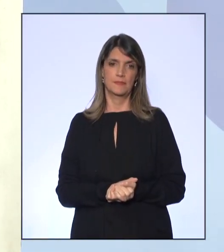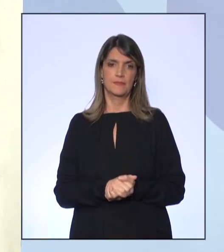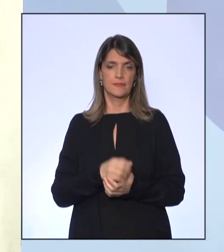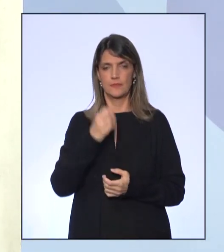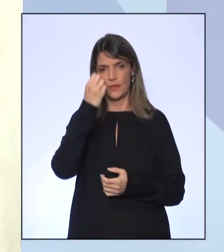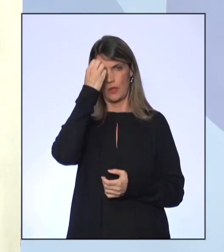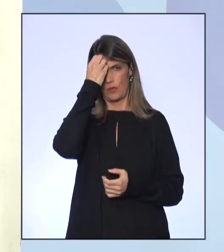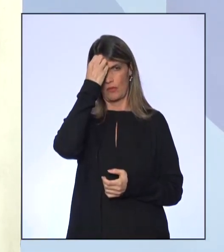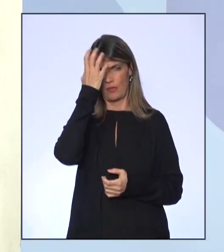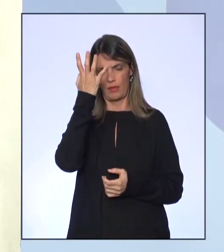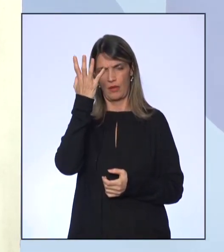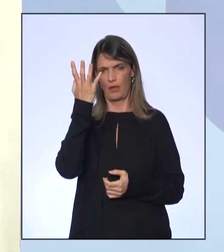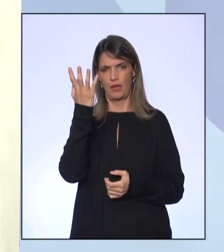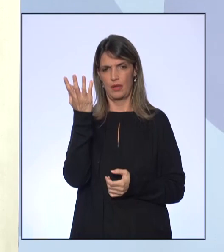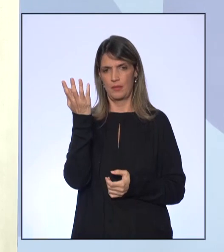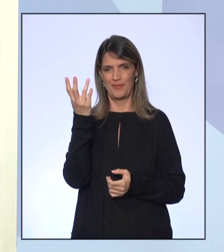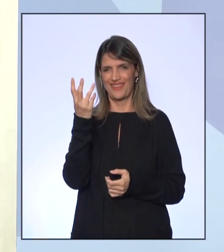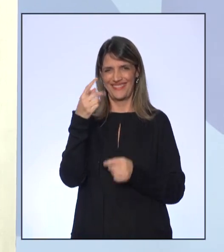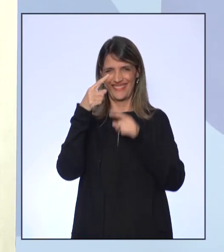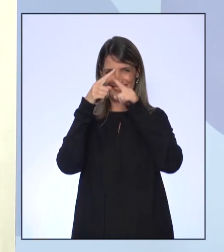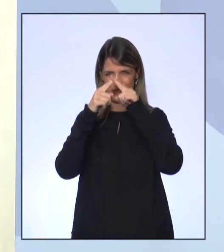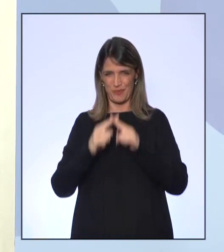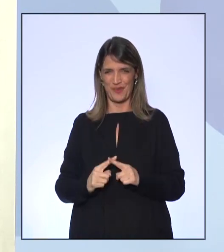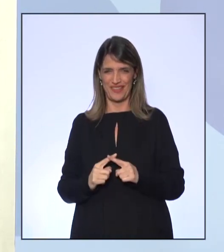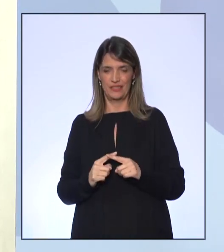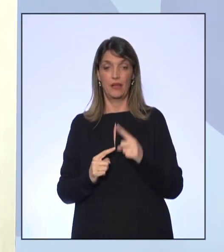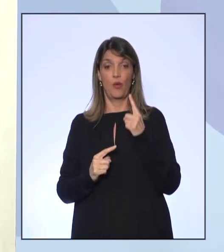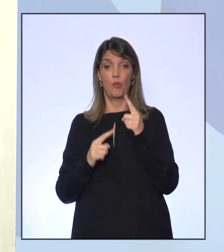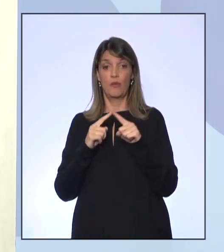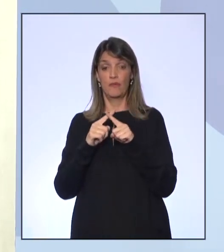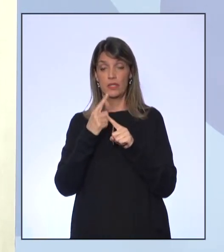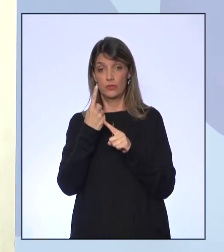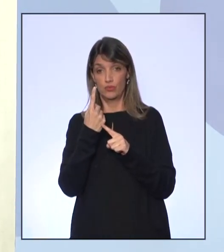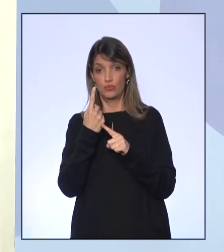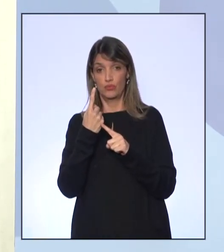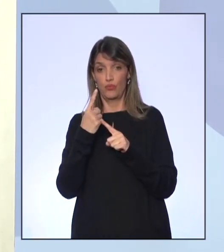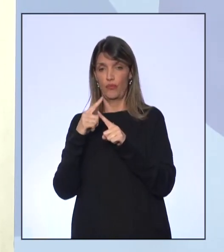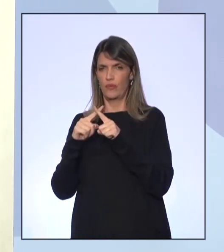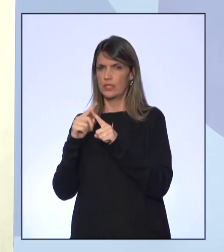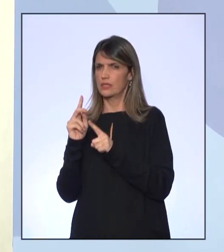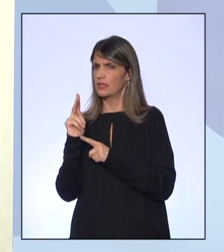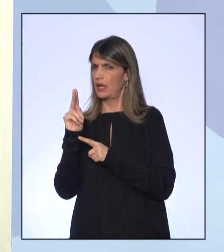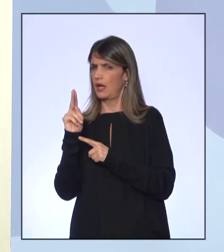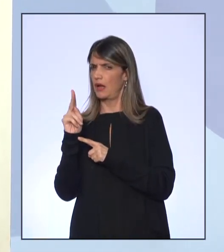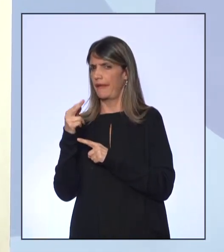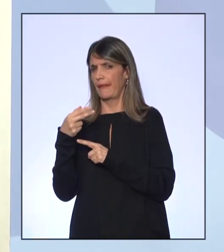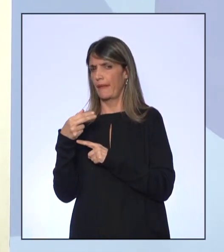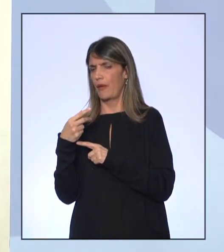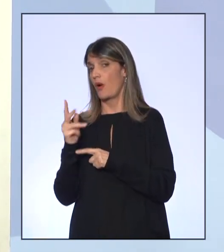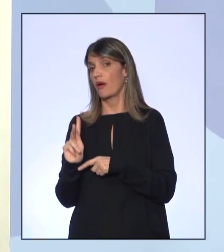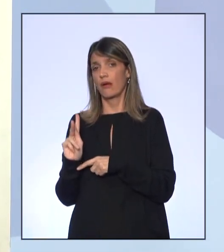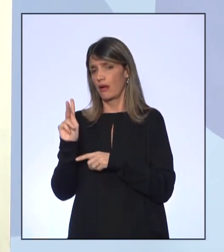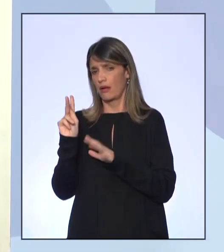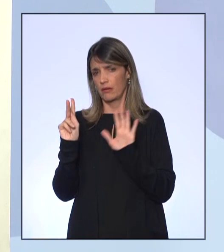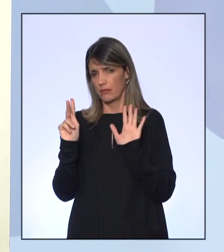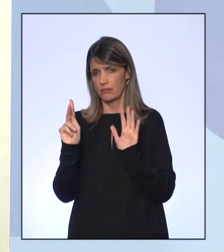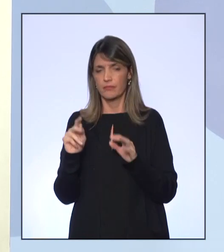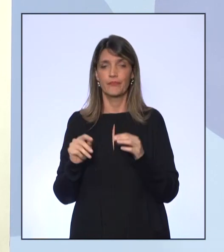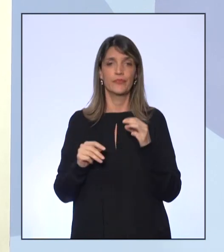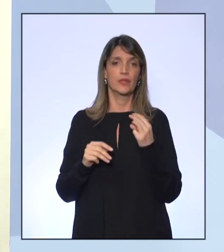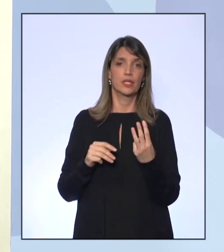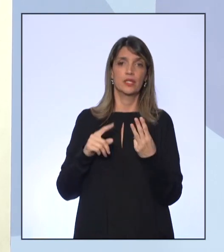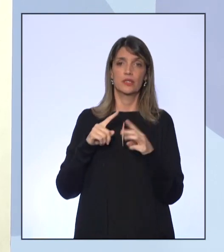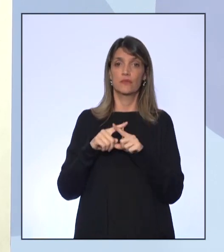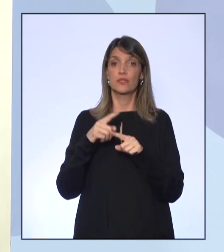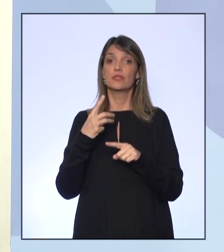3 é 21, mais 7, 28. 1 vezes 1 dá 1, vezes K vai dar o valor de K. 3 vezes